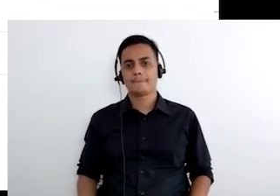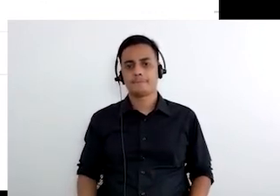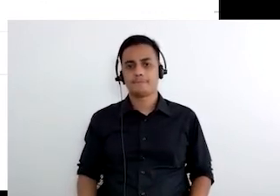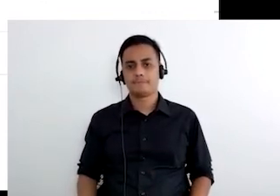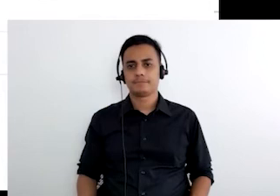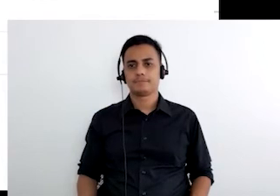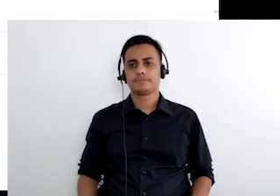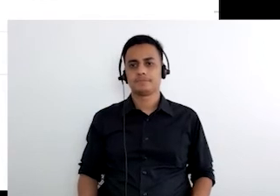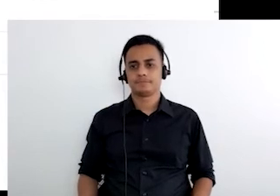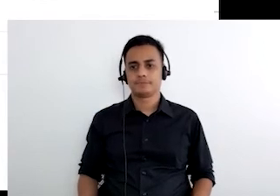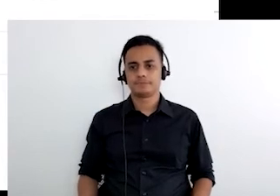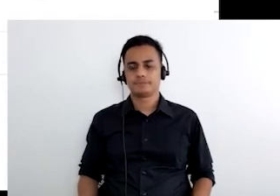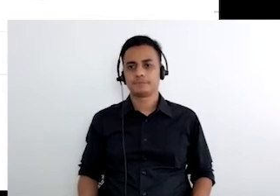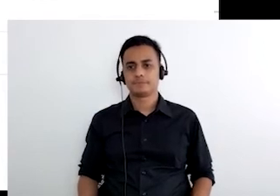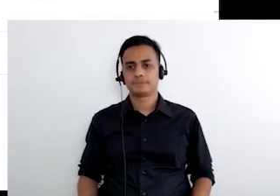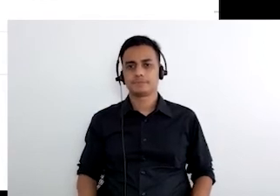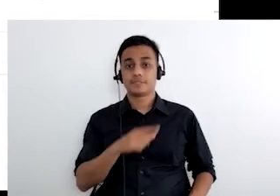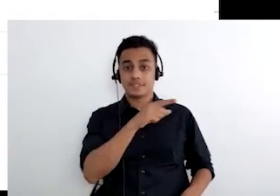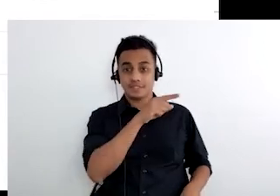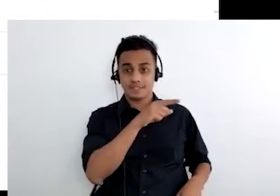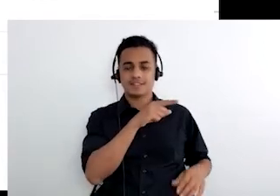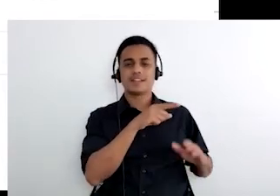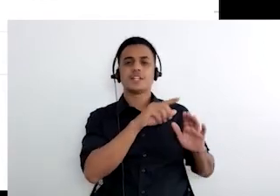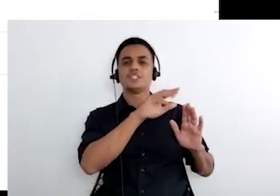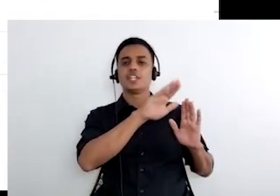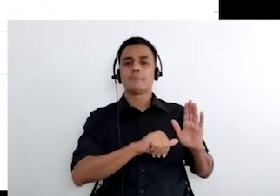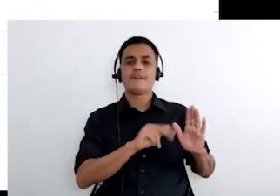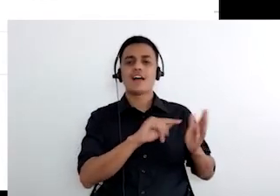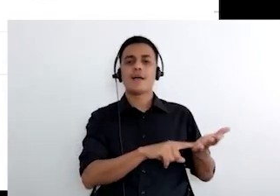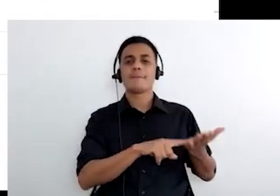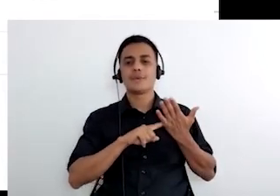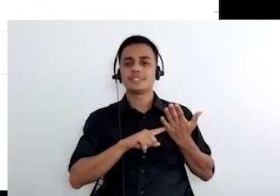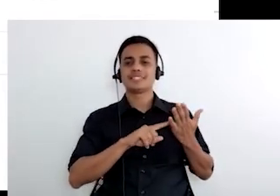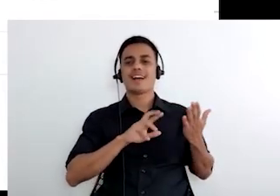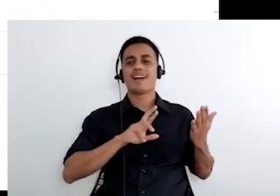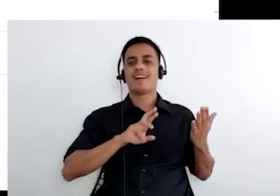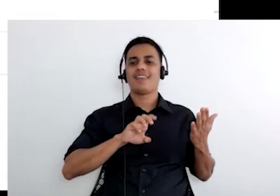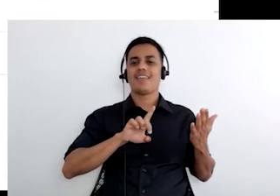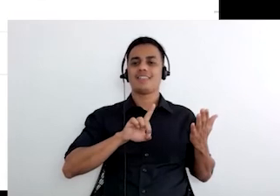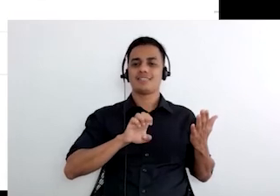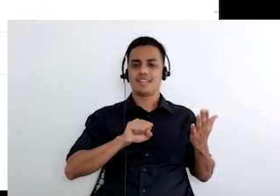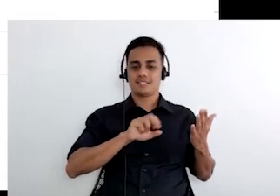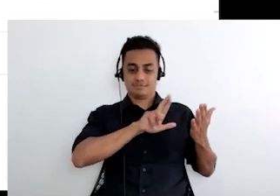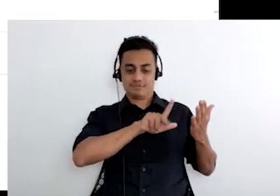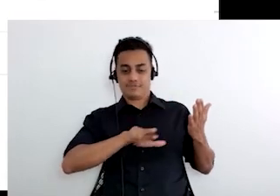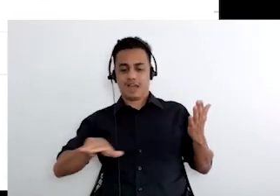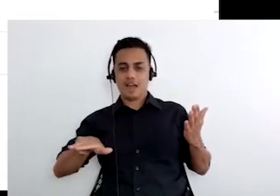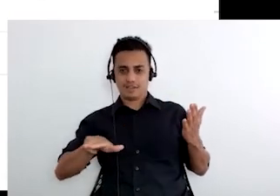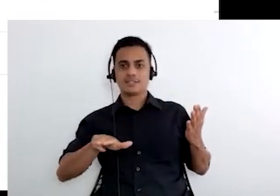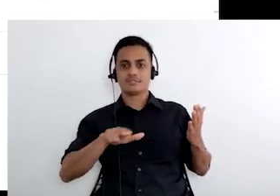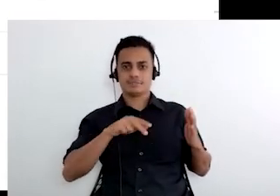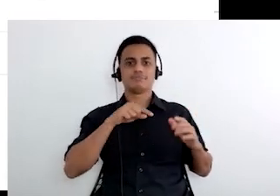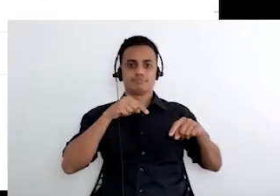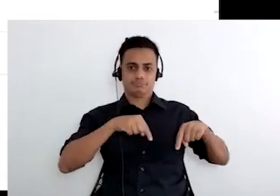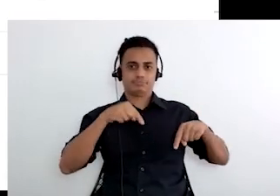alinhando, né? Estou chamando um outro aqui que vai gerar uma coleção de notas para mim, uma rede de notas aqui para mim, que eu vou